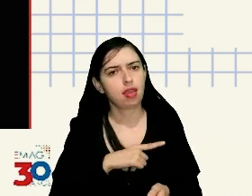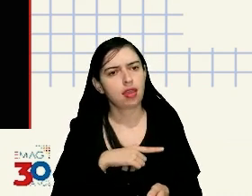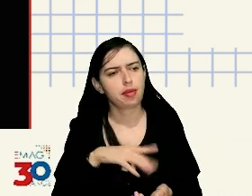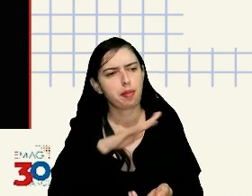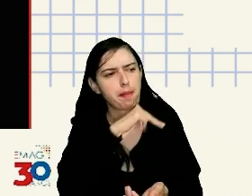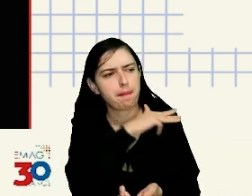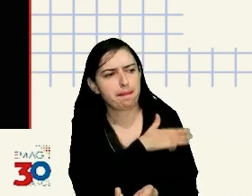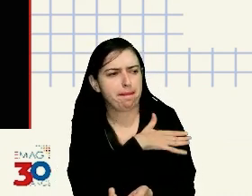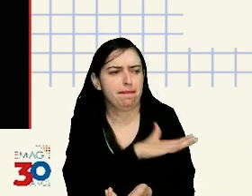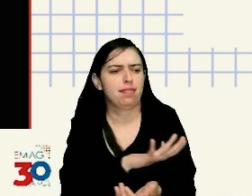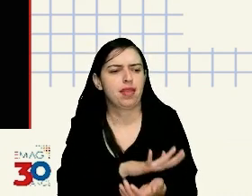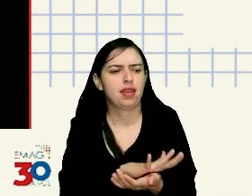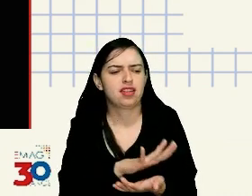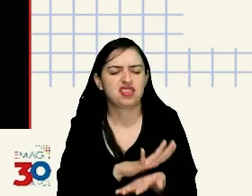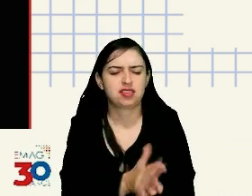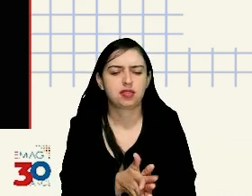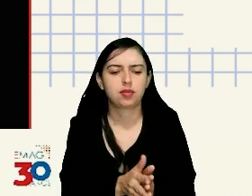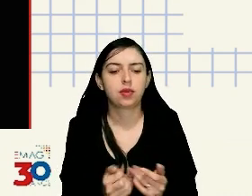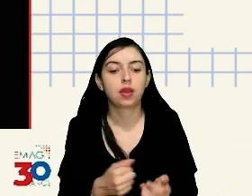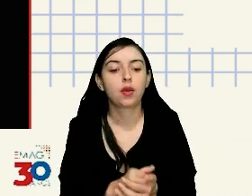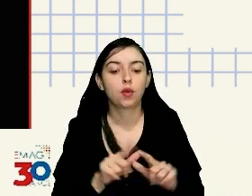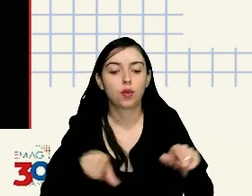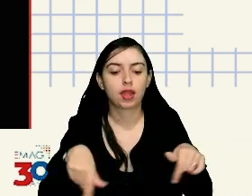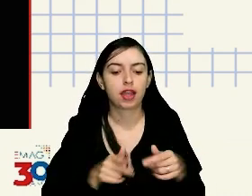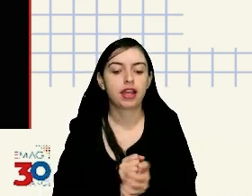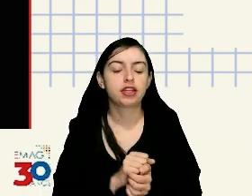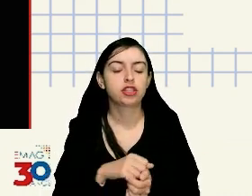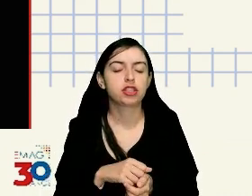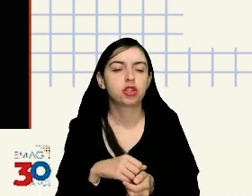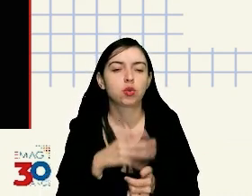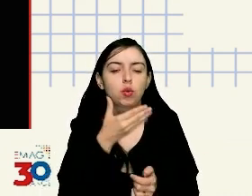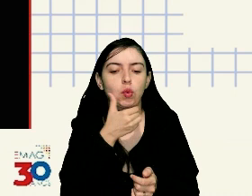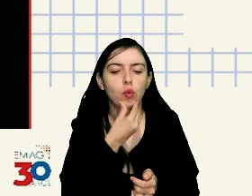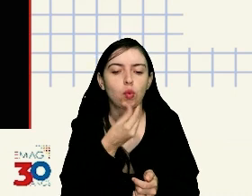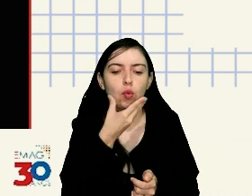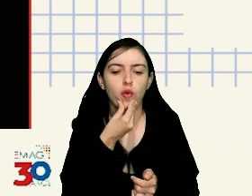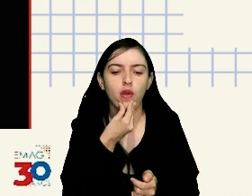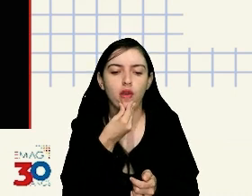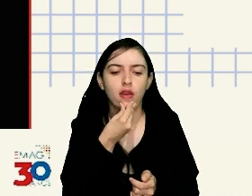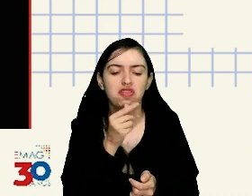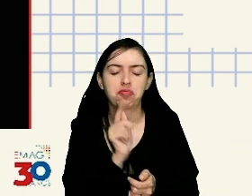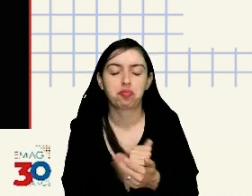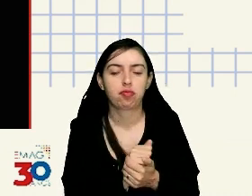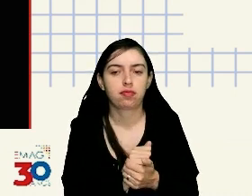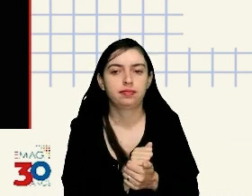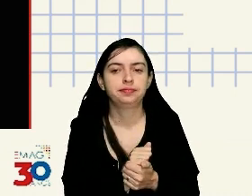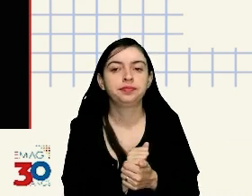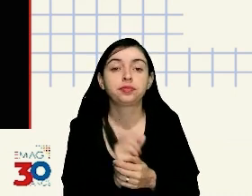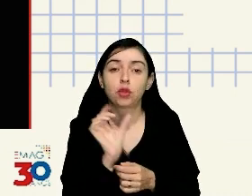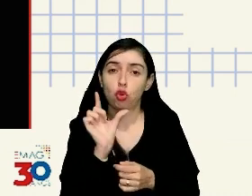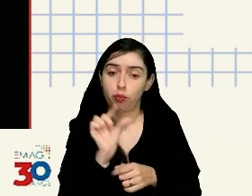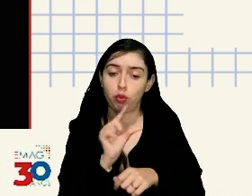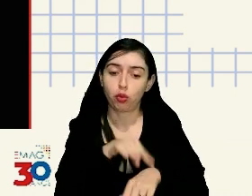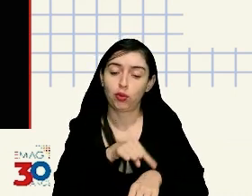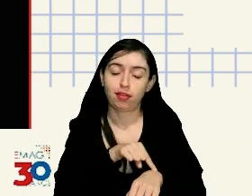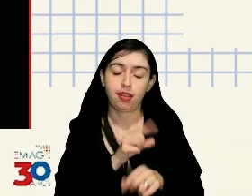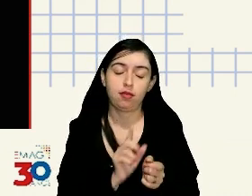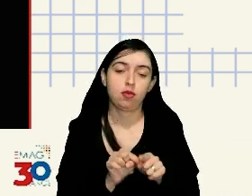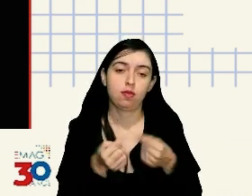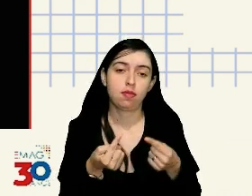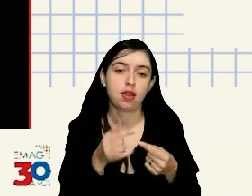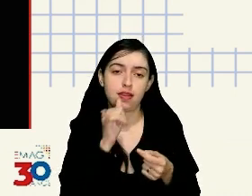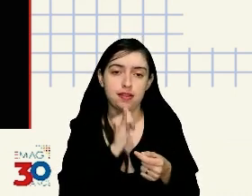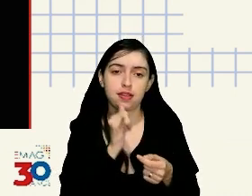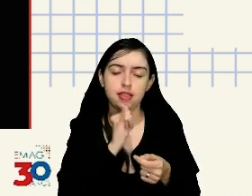80 que chama caixa do homem, mas eu não quis trazer para não ficar muito professoral, né, e a gente tem pouco tempo, mas, por exemplo, existe um exemplo